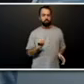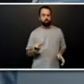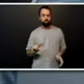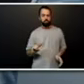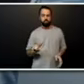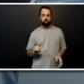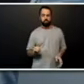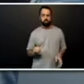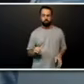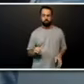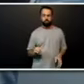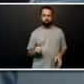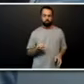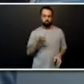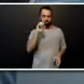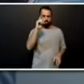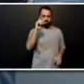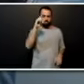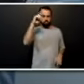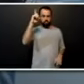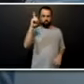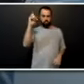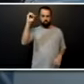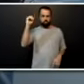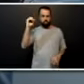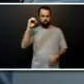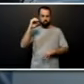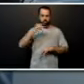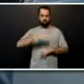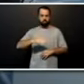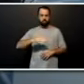10. Até o 0, 10.